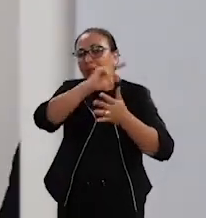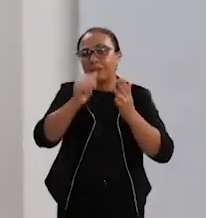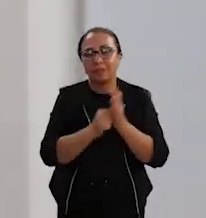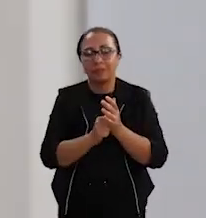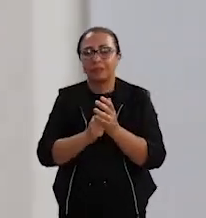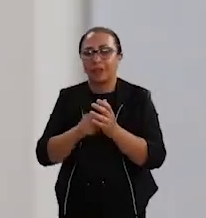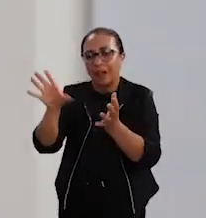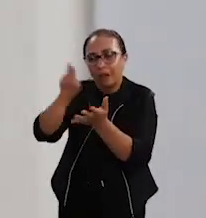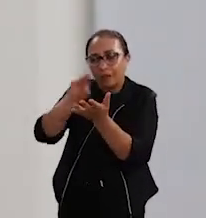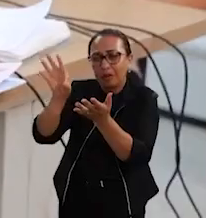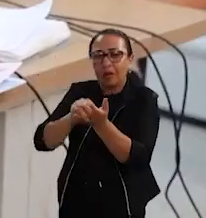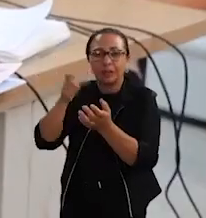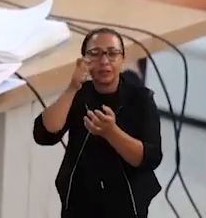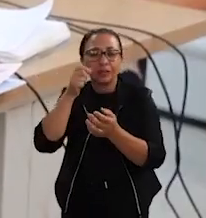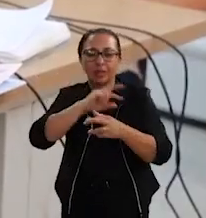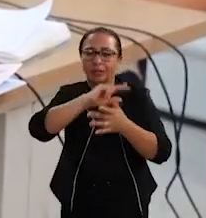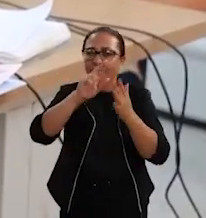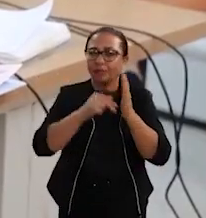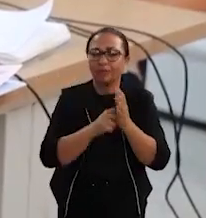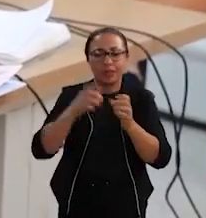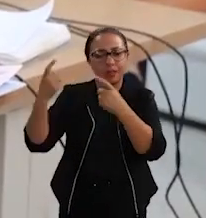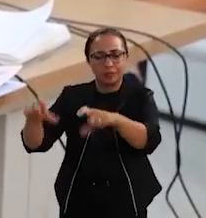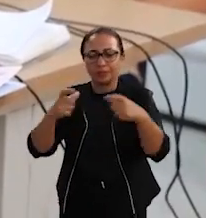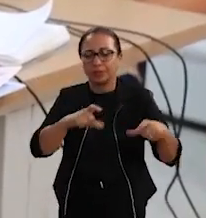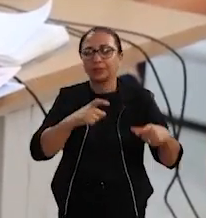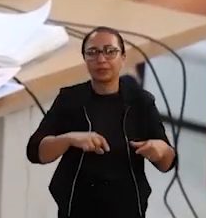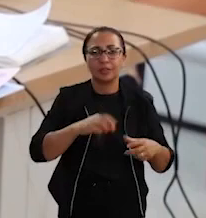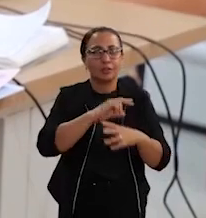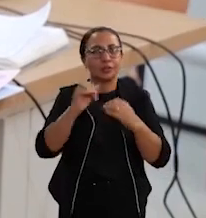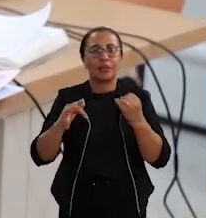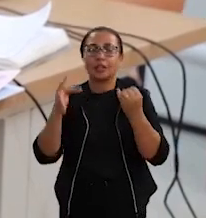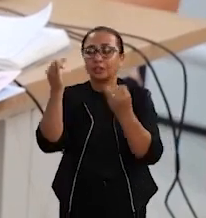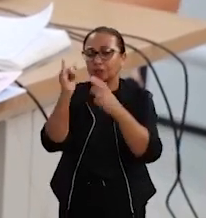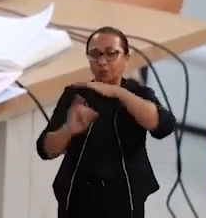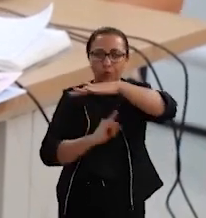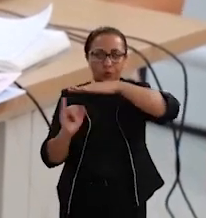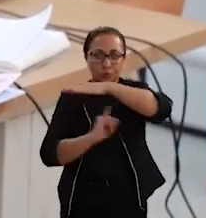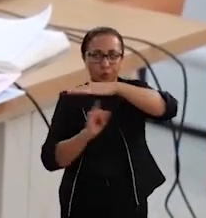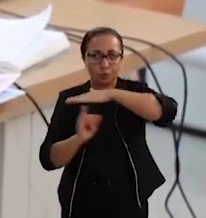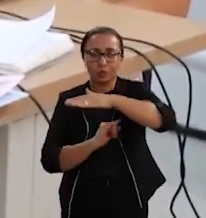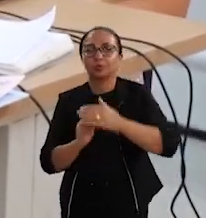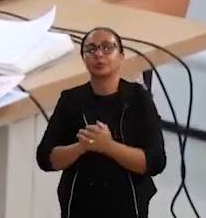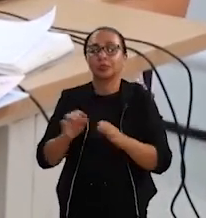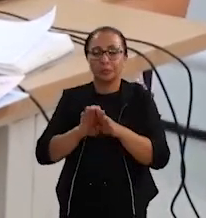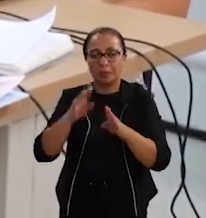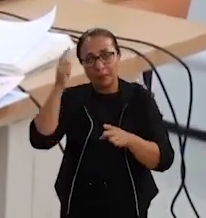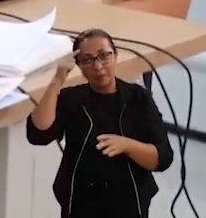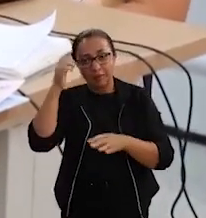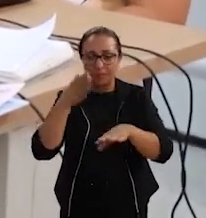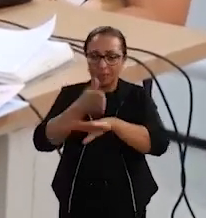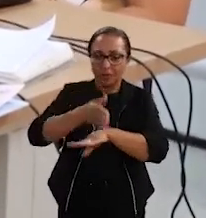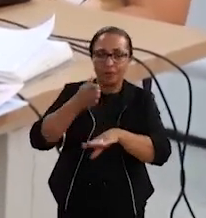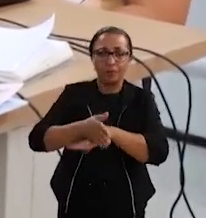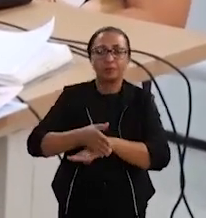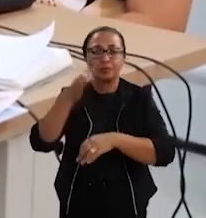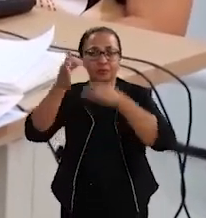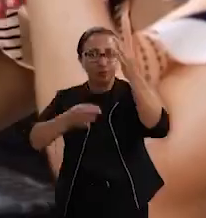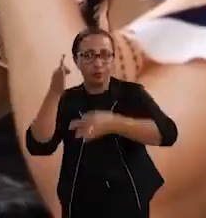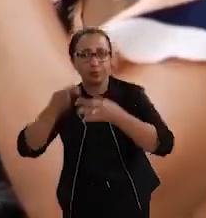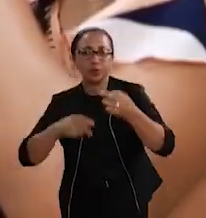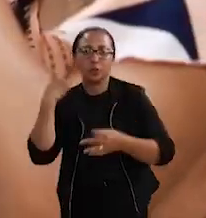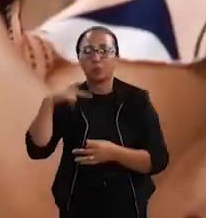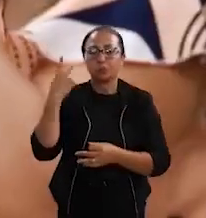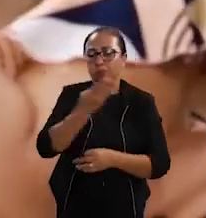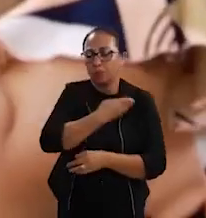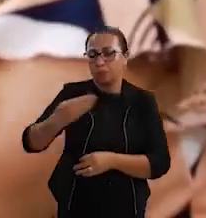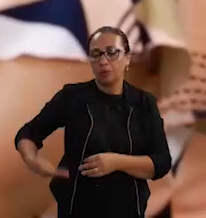que congrega interesses em várias áreas e profissionais de várias instituições. Então, pensar o acesso à justiça, pensar